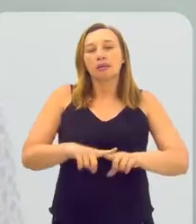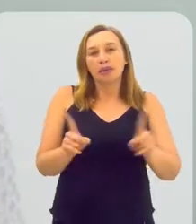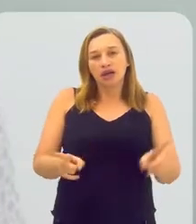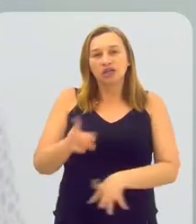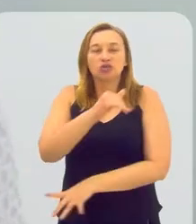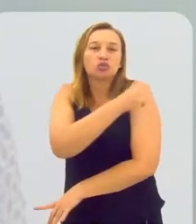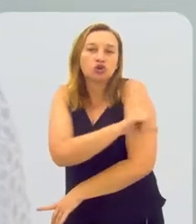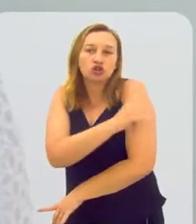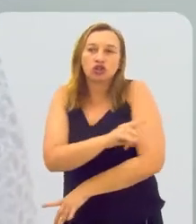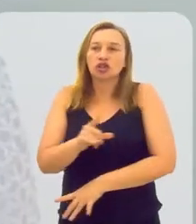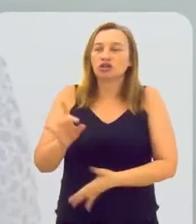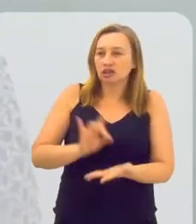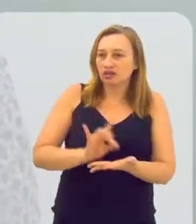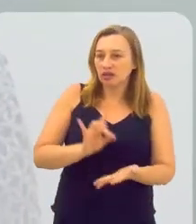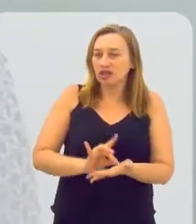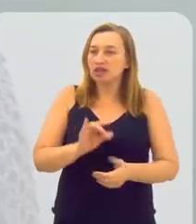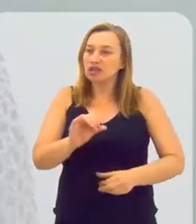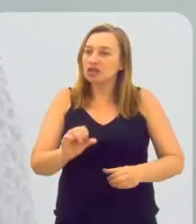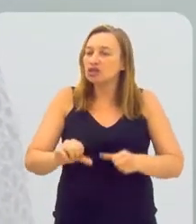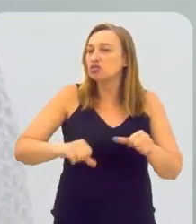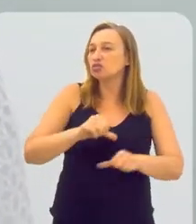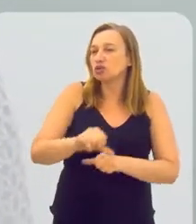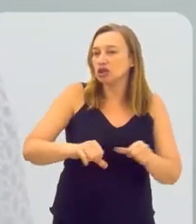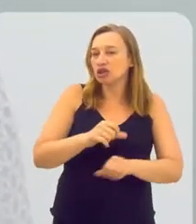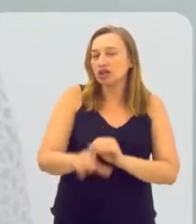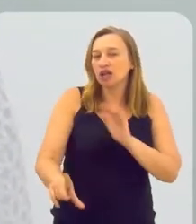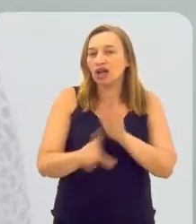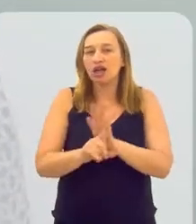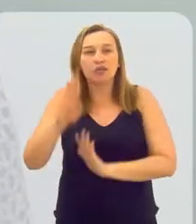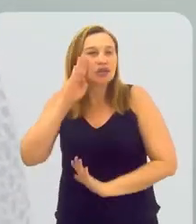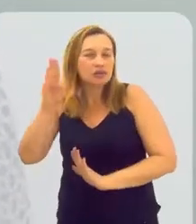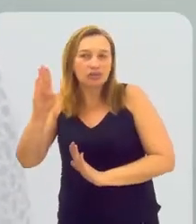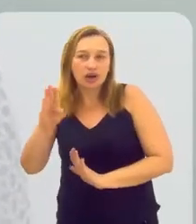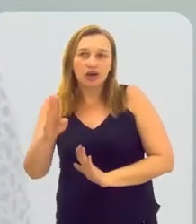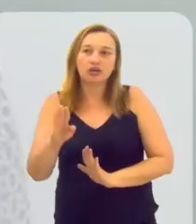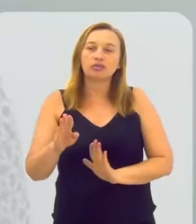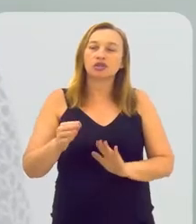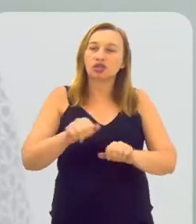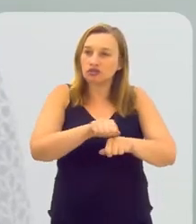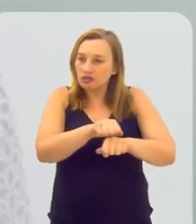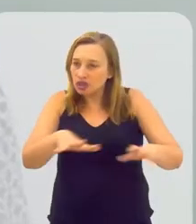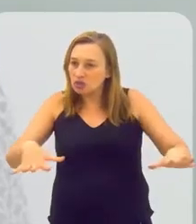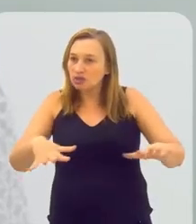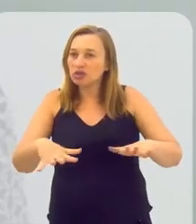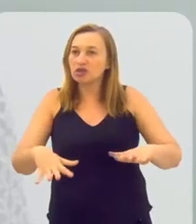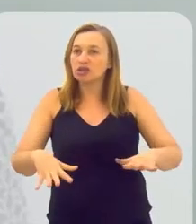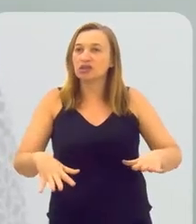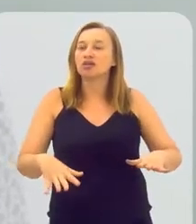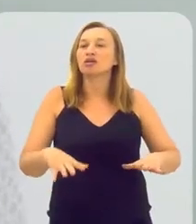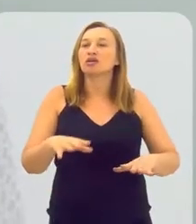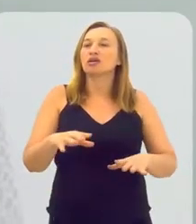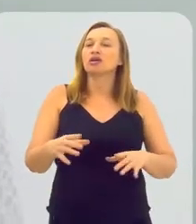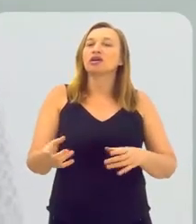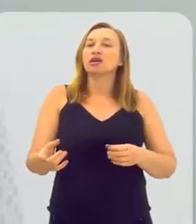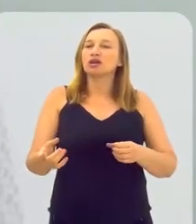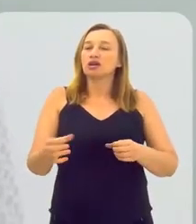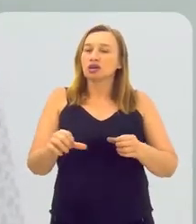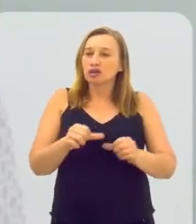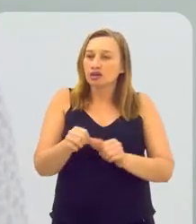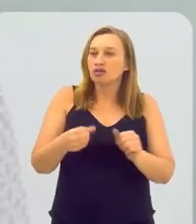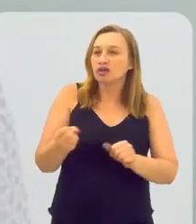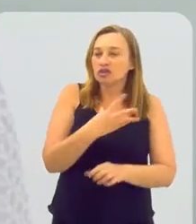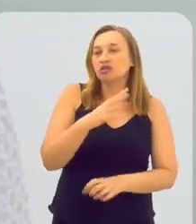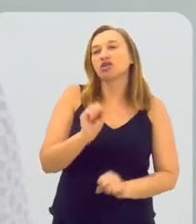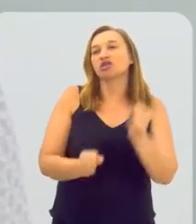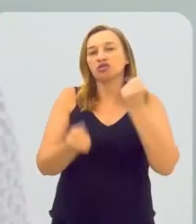para o Rio de Janeiro, na verdade, essas mudanças trazidas pela lei são fundamentais para a gente pensar em expansão, inclusive, e